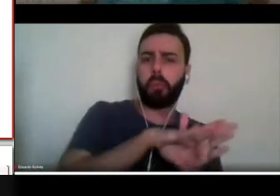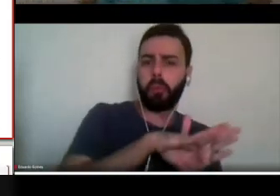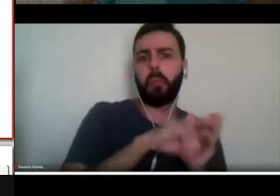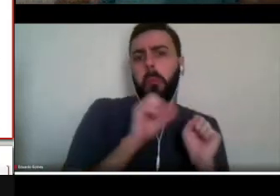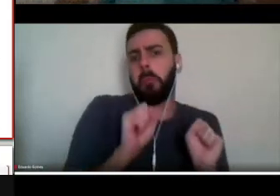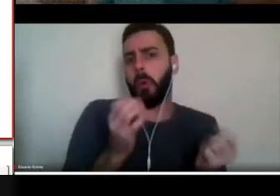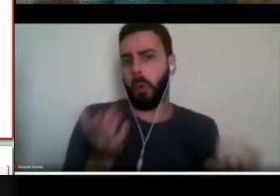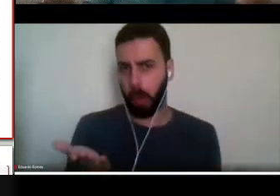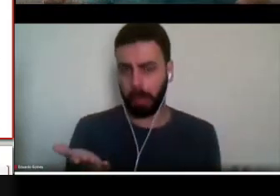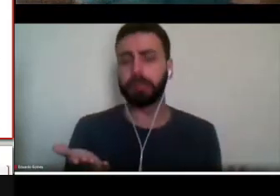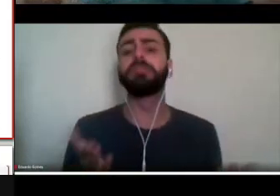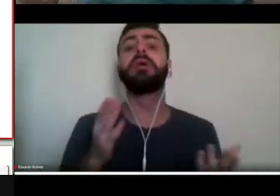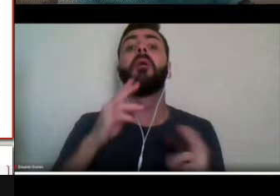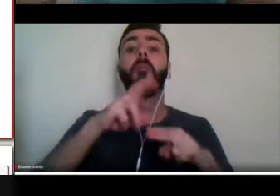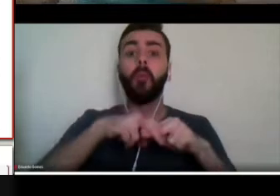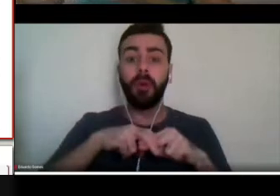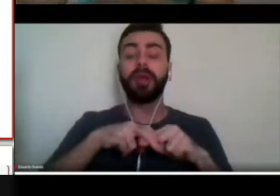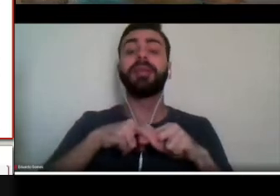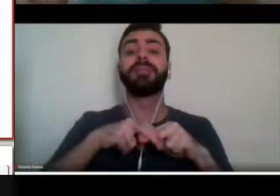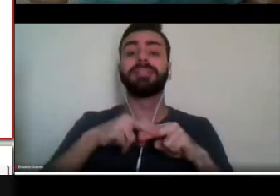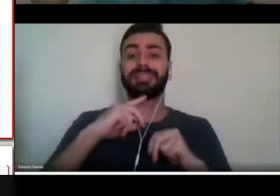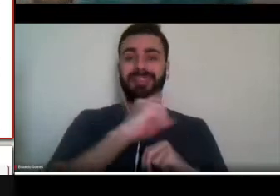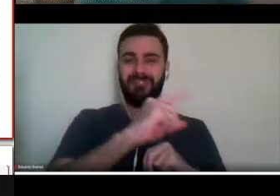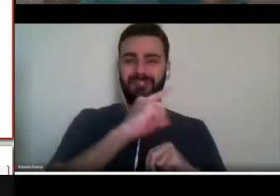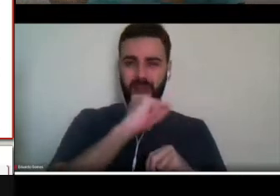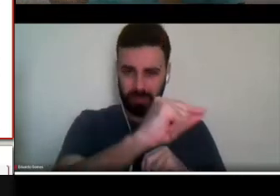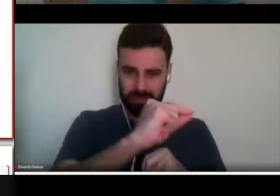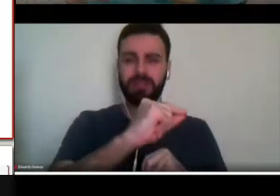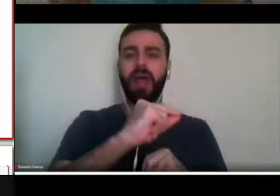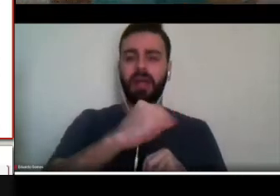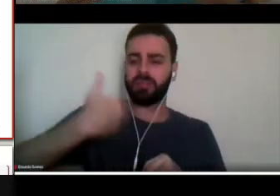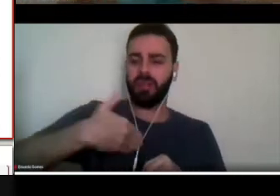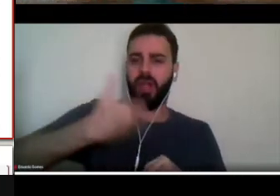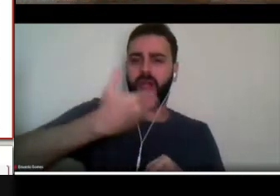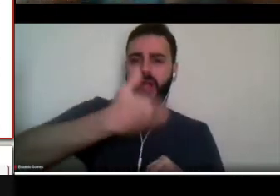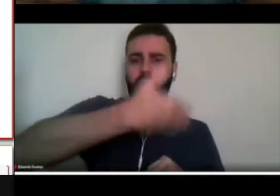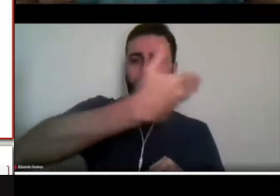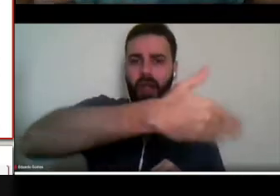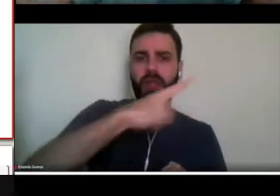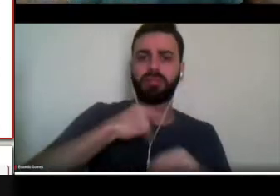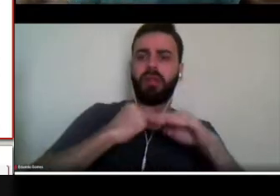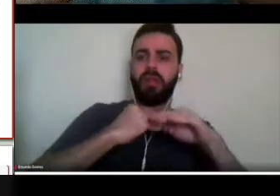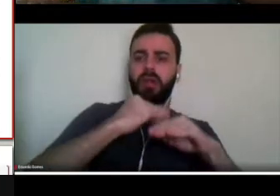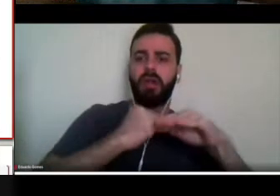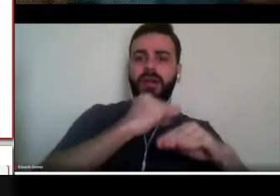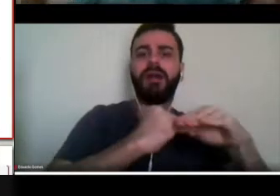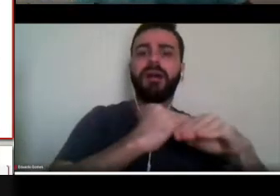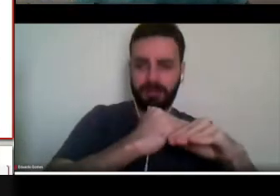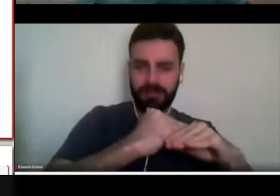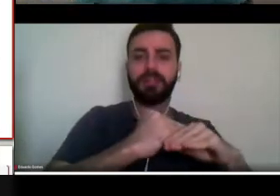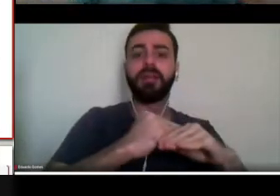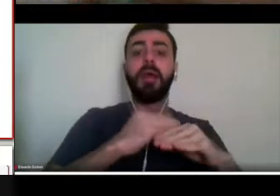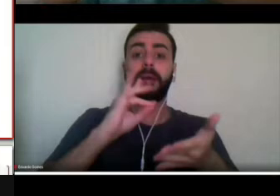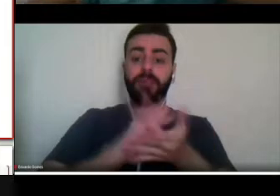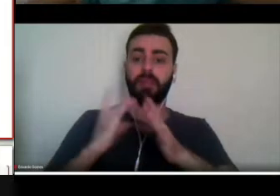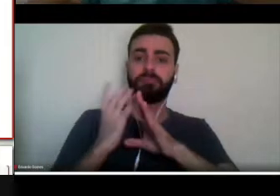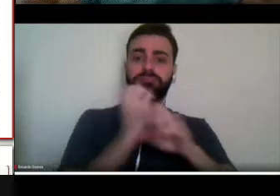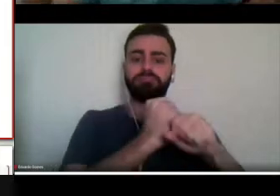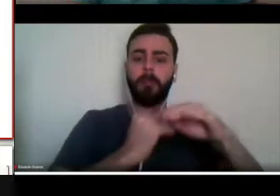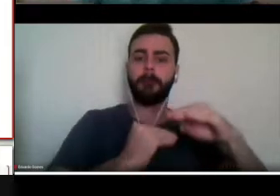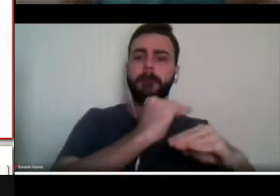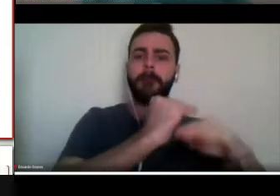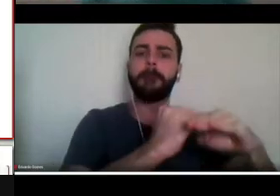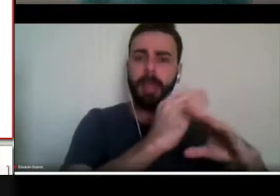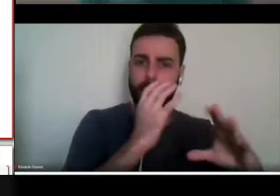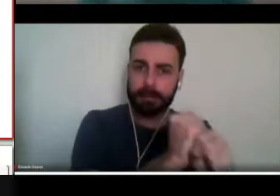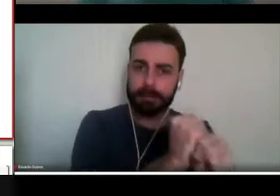velocidade instantânea, ela variou, né? Mas a velocidade média, você pega o tempo total e a